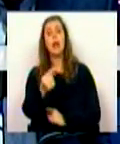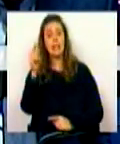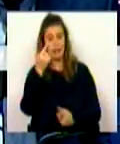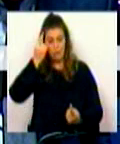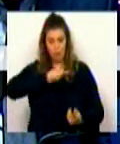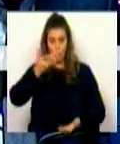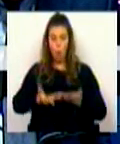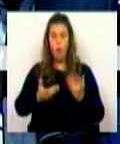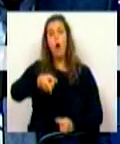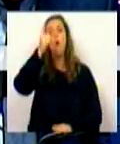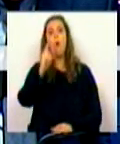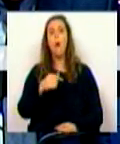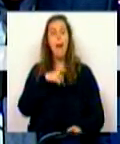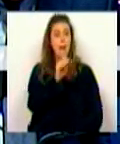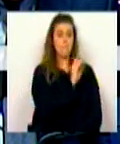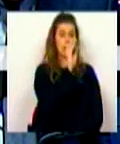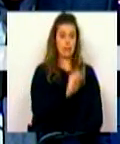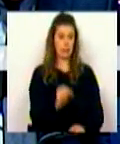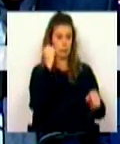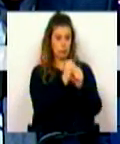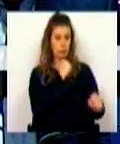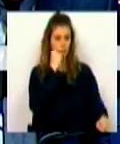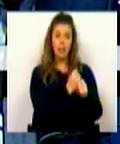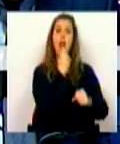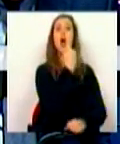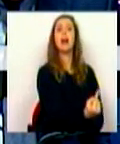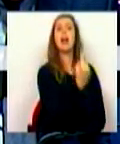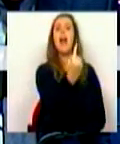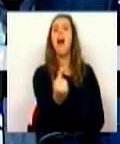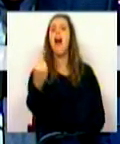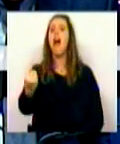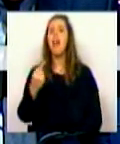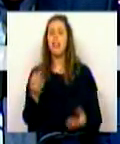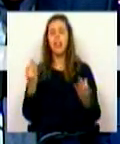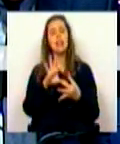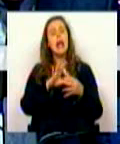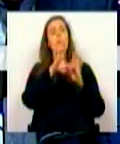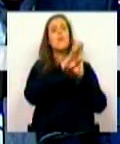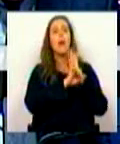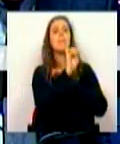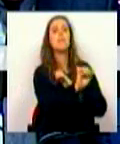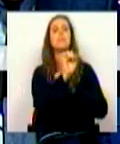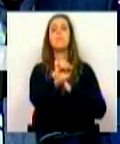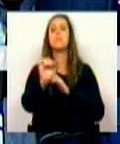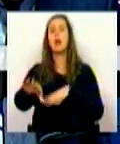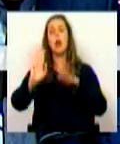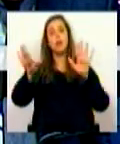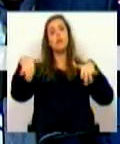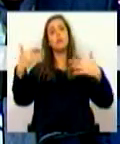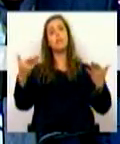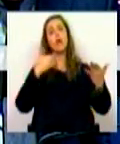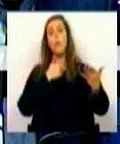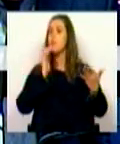temos que comparar é a percentagem de execução de cada um do seu próprio programa. Ora, qual é